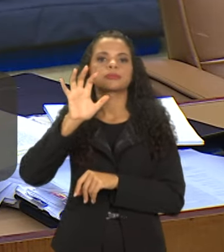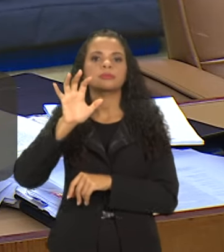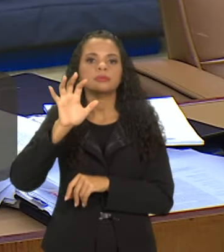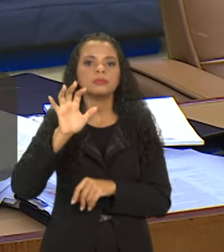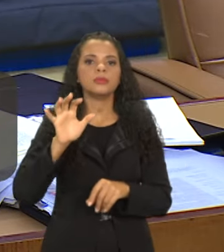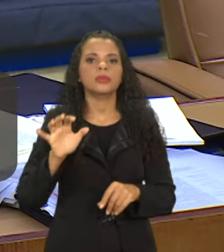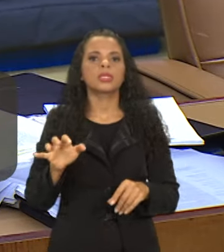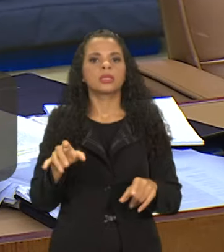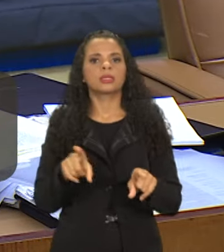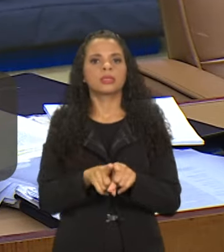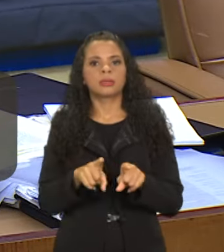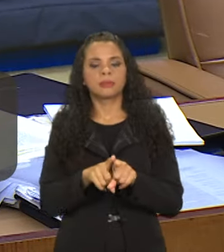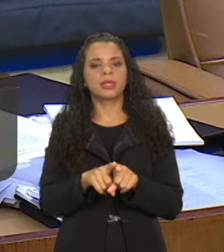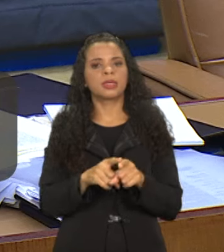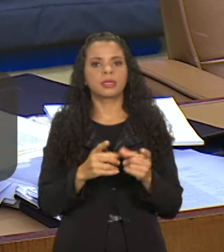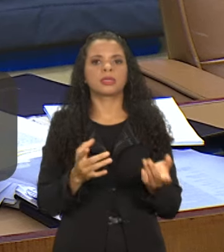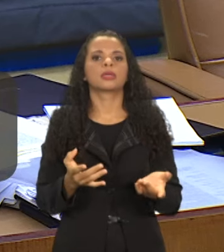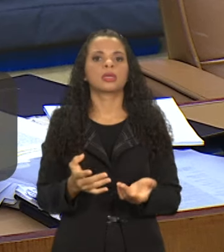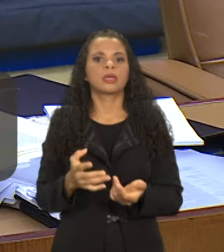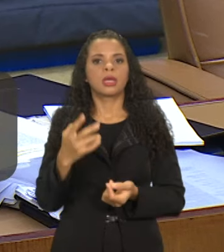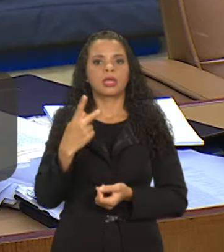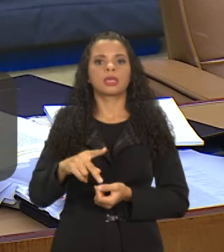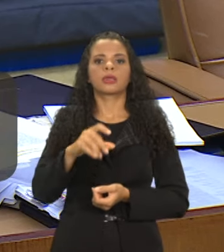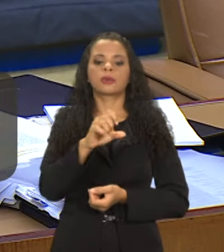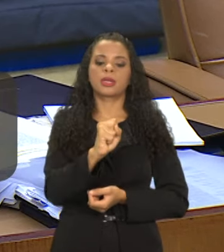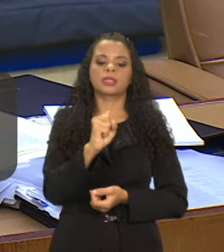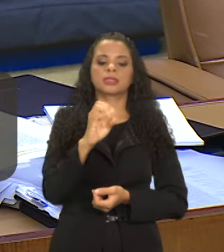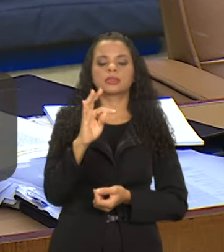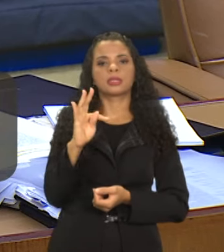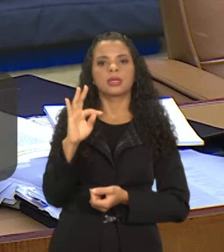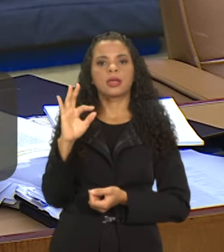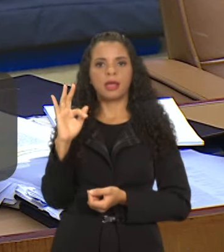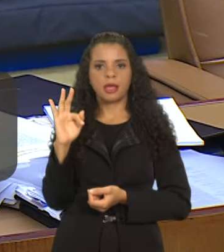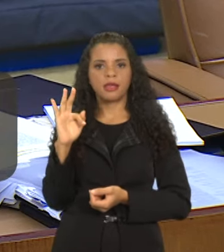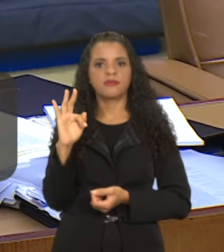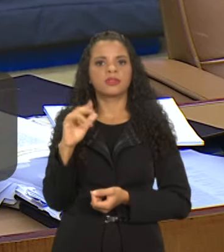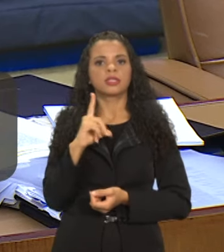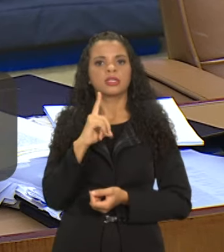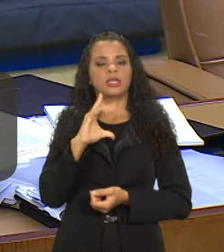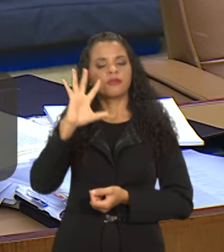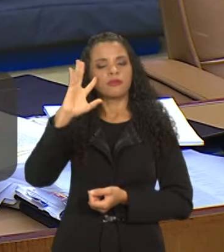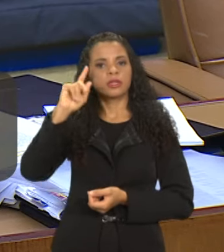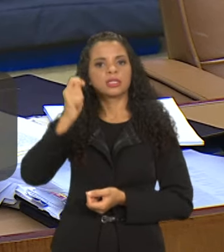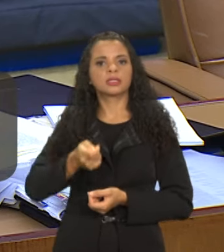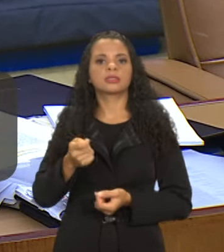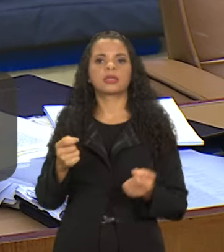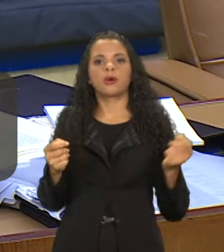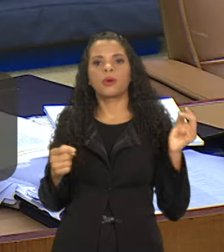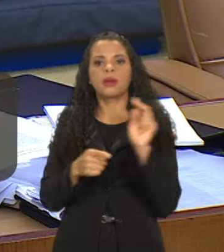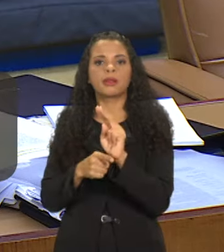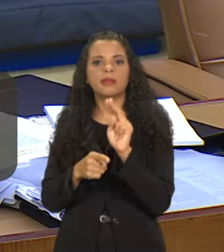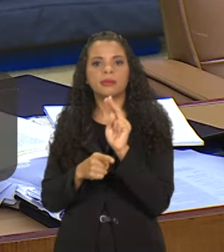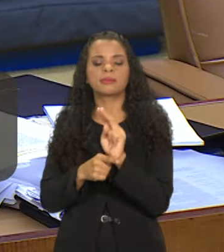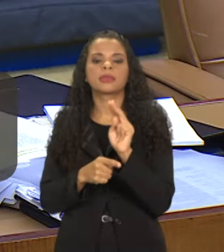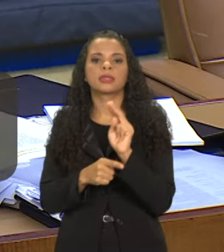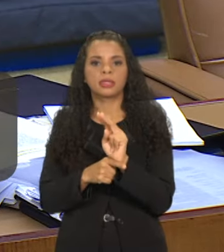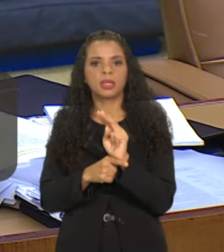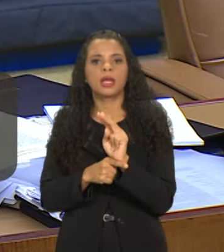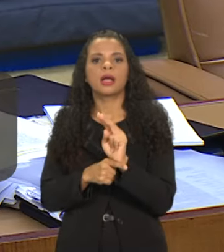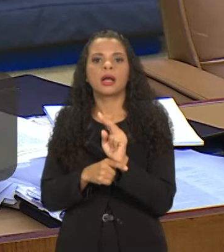no Supremo Tribunal Federal, por uma decisão liminar depois referendada pelo plenário do nosso sempre ministro